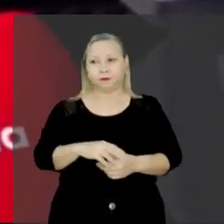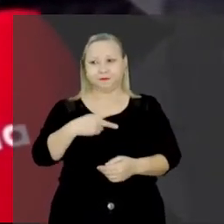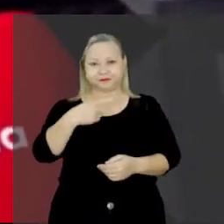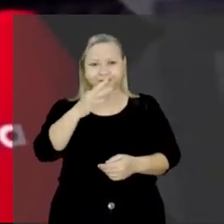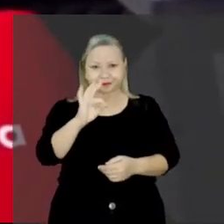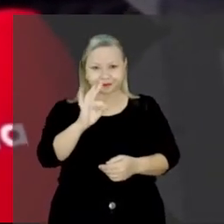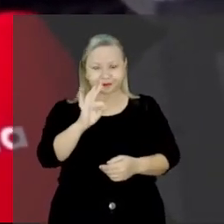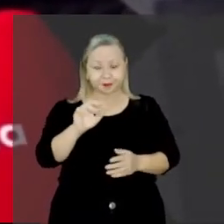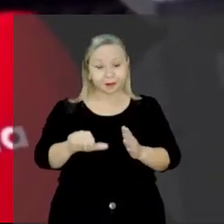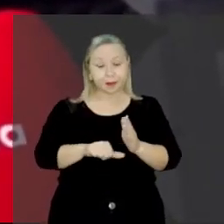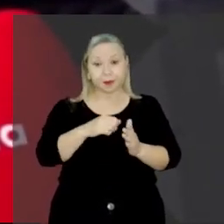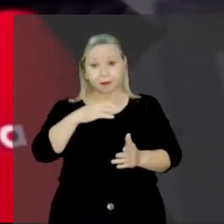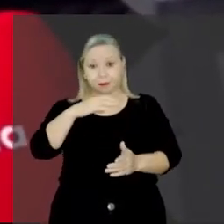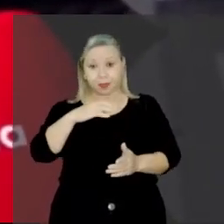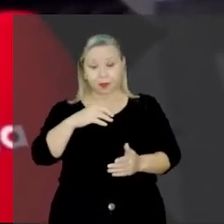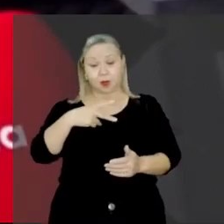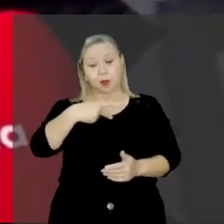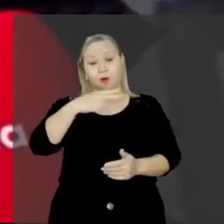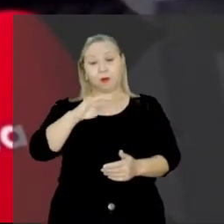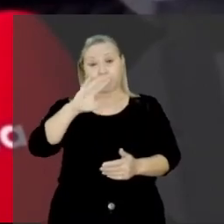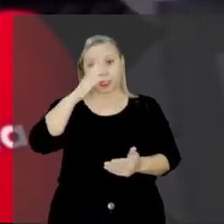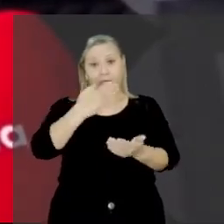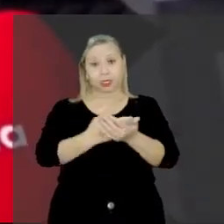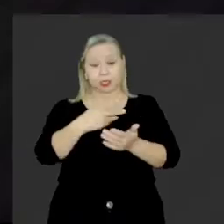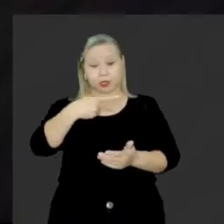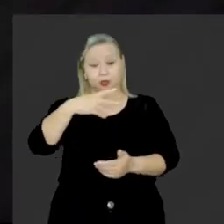perguntarem. Na sequência, o Staco vai fazer uma pergunta para o senhor.